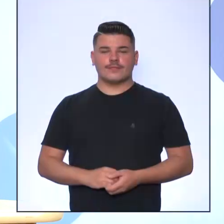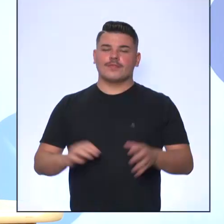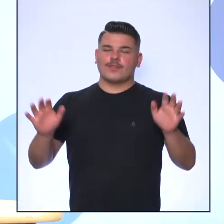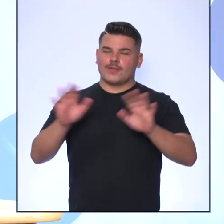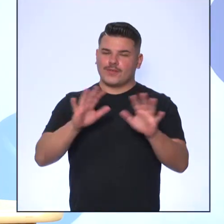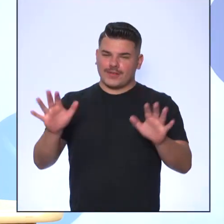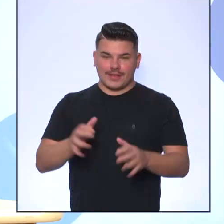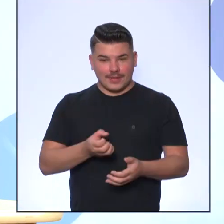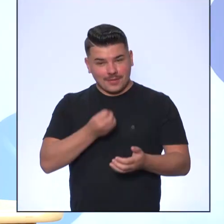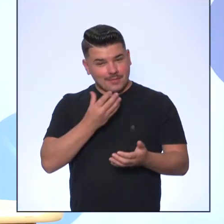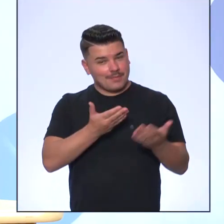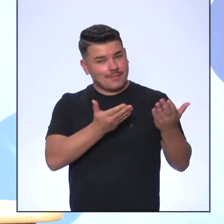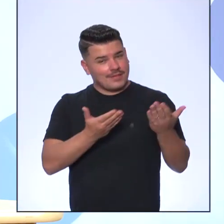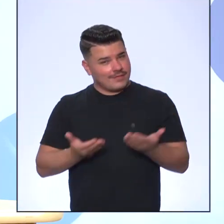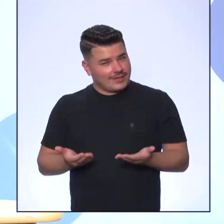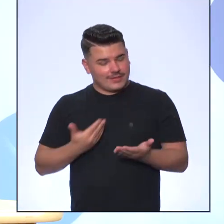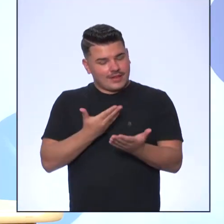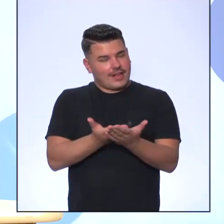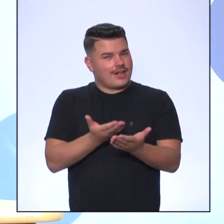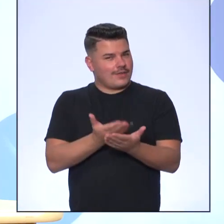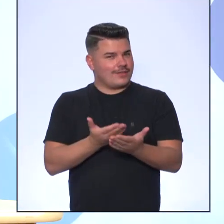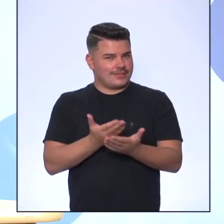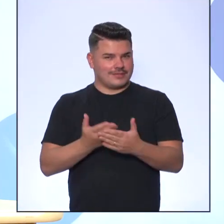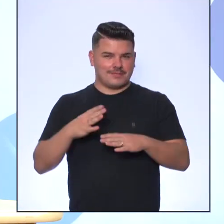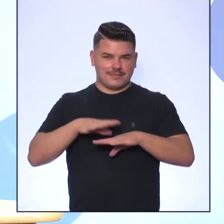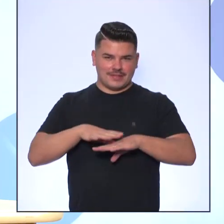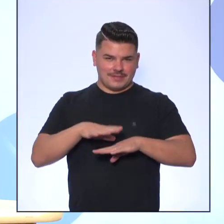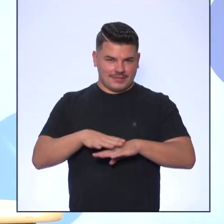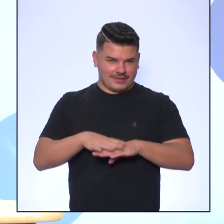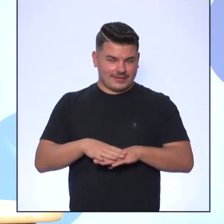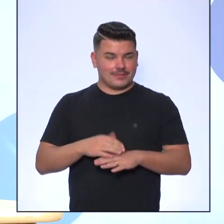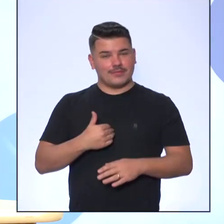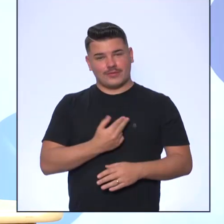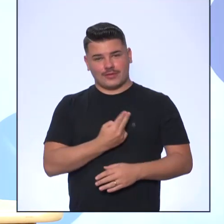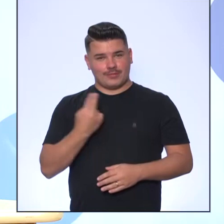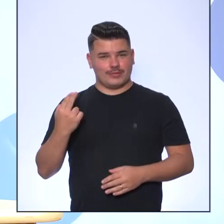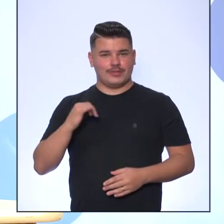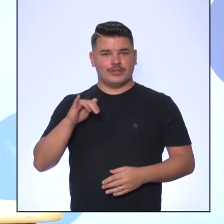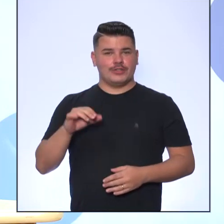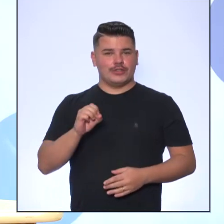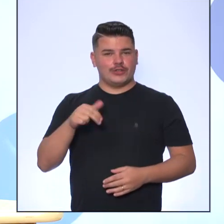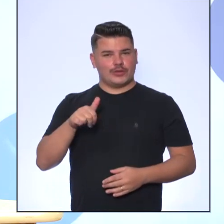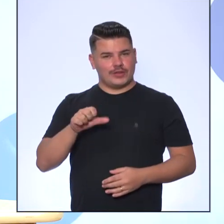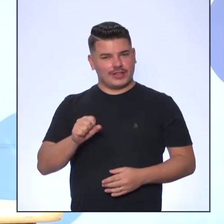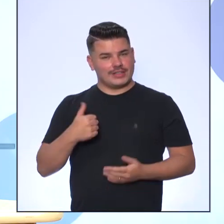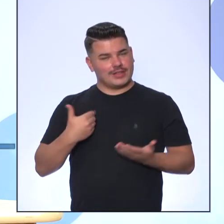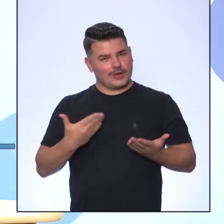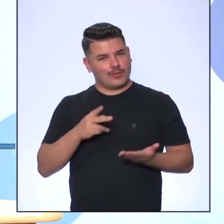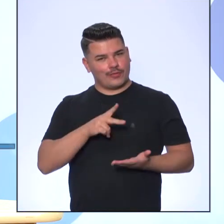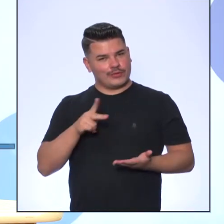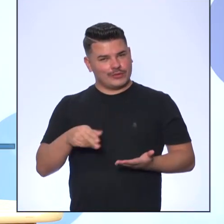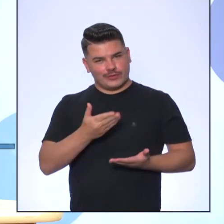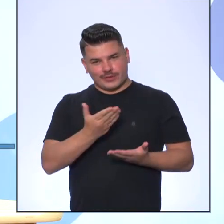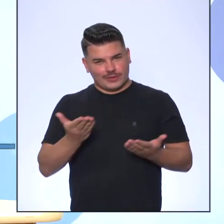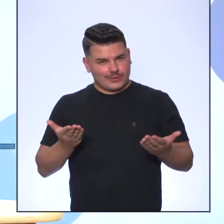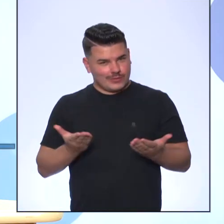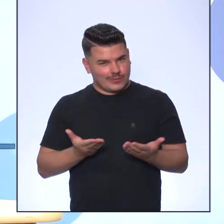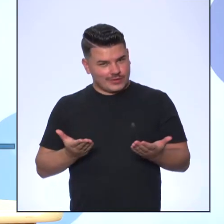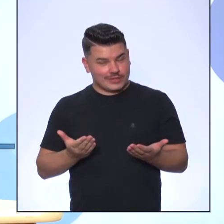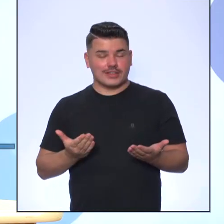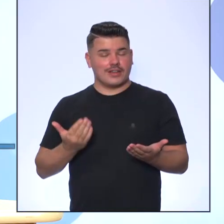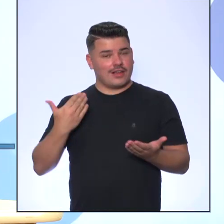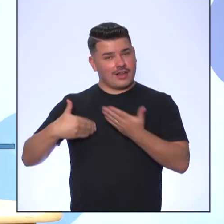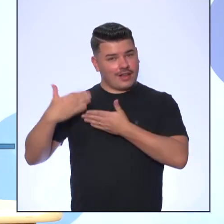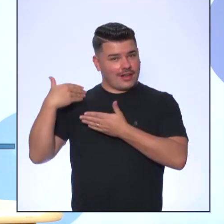Olá, sejam todos bem-vindos a mais uma aula de matemática. Meu nome é Jonas, eu vou ser o professor de vocês hoje, né? Nós vamos